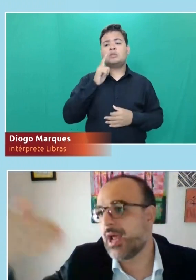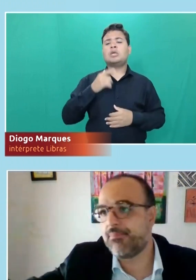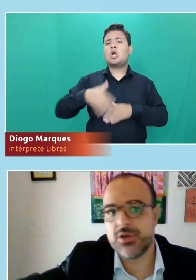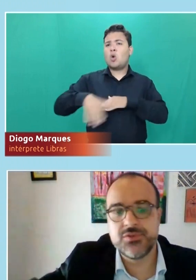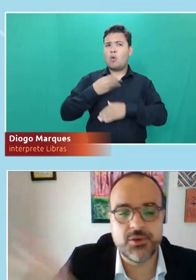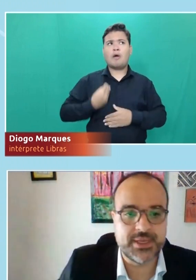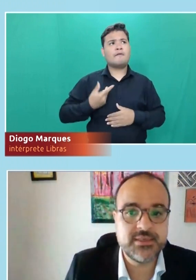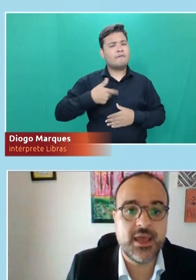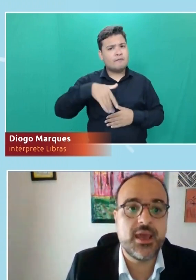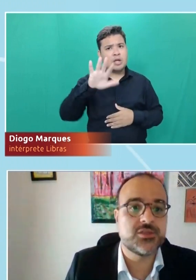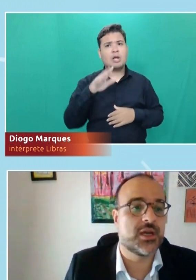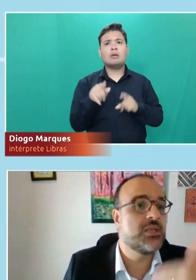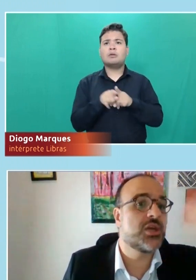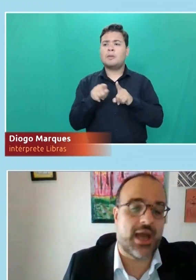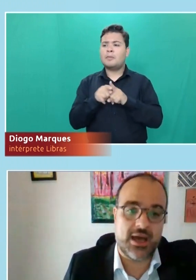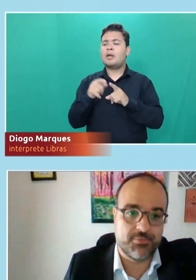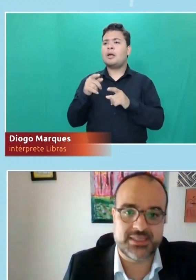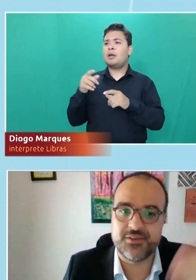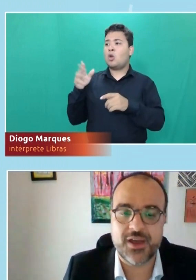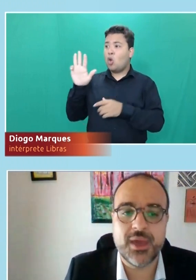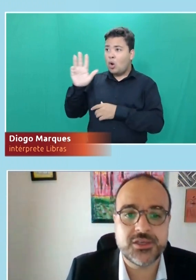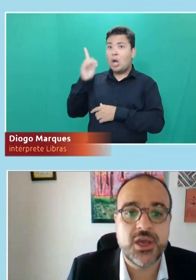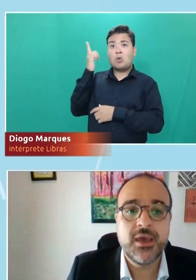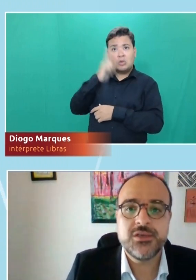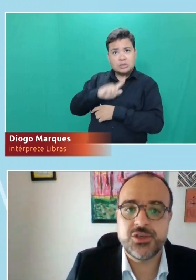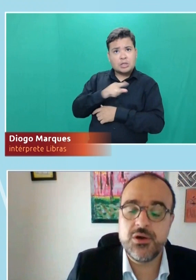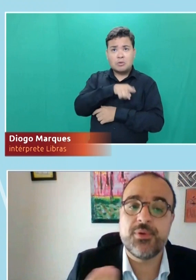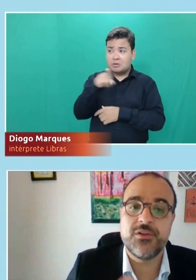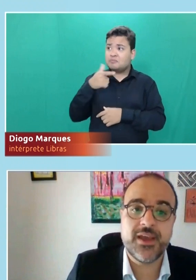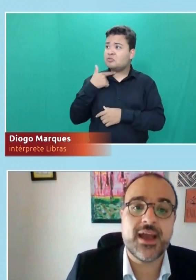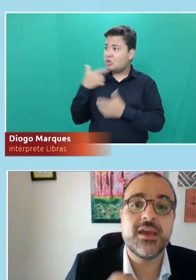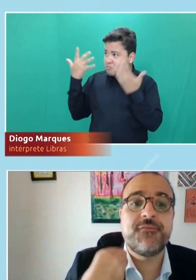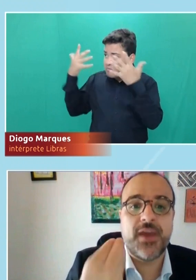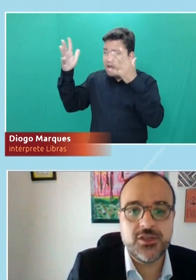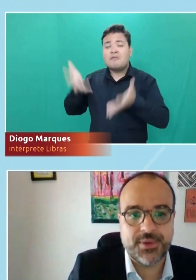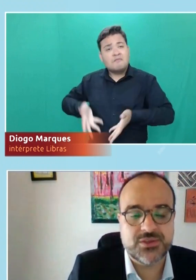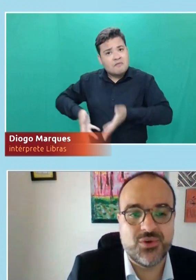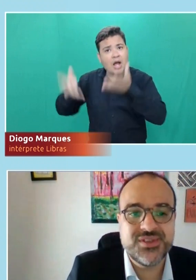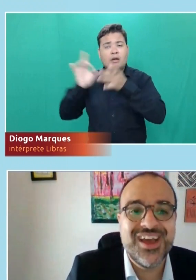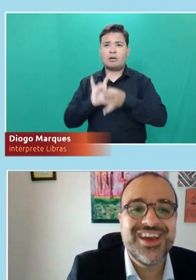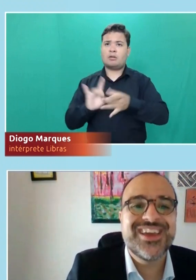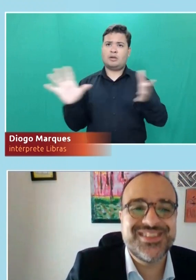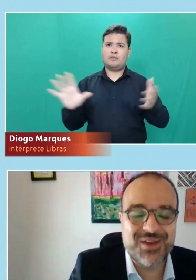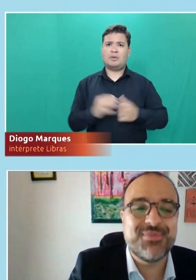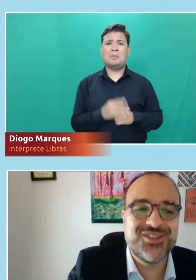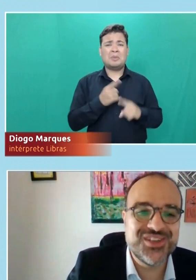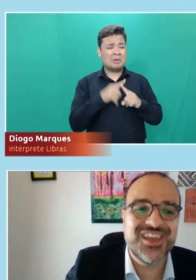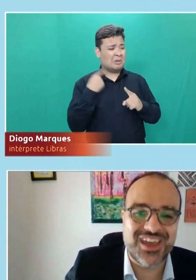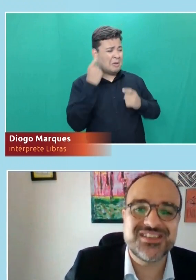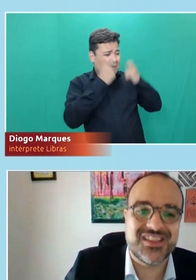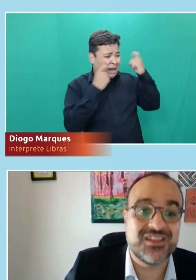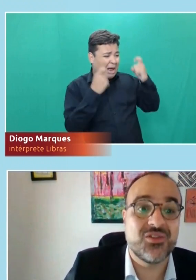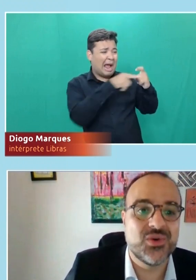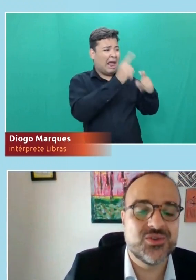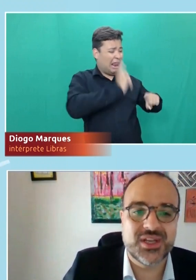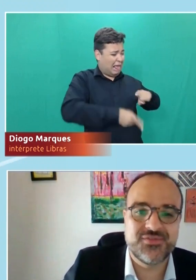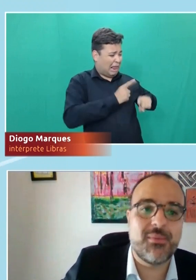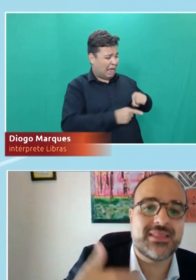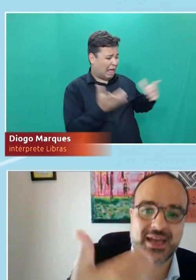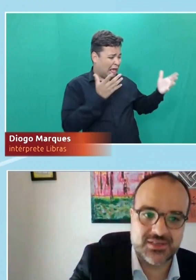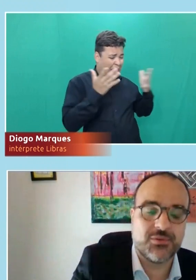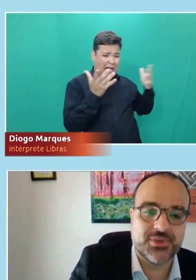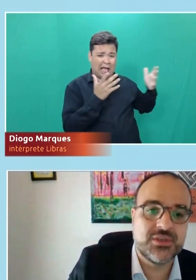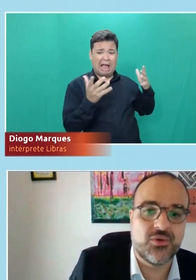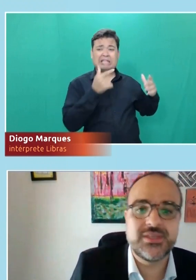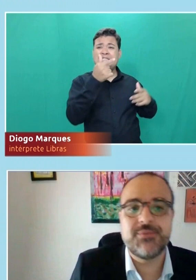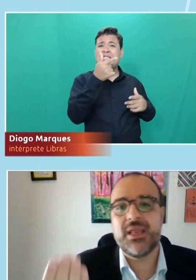pensam, comemorar a posse do seu presidente, criticá-lo pacificamente. A gente não pode ficar refém de pessoas que sempre dizem que em 72 horas